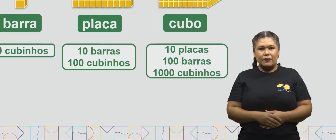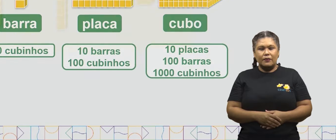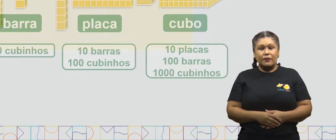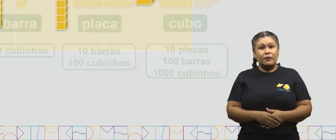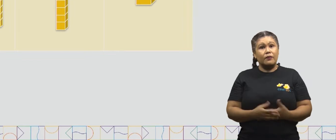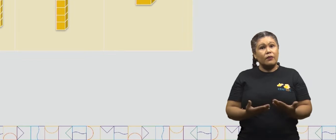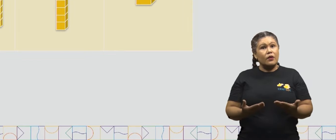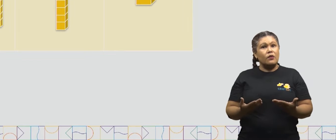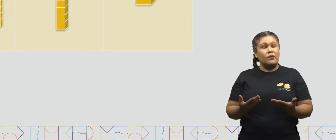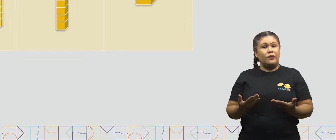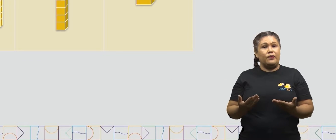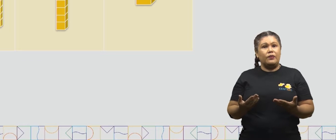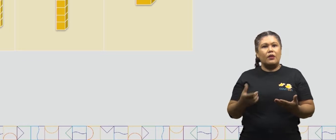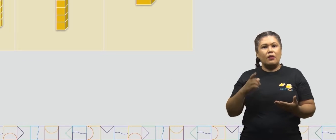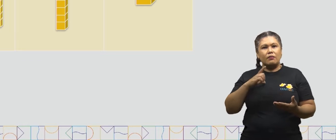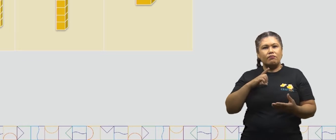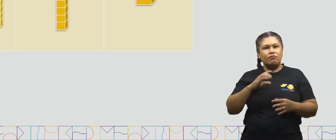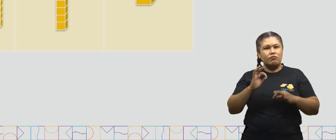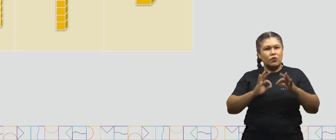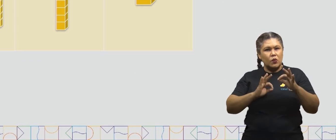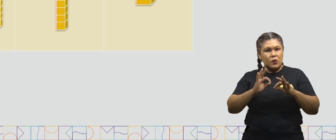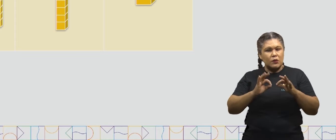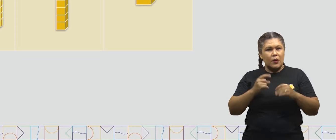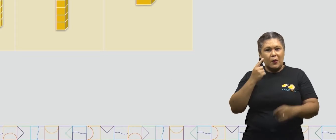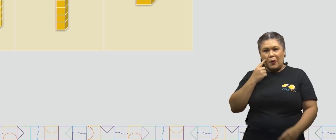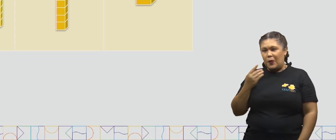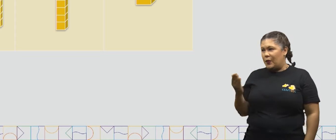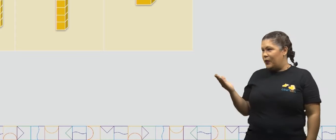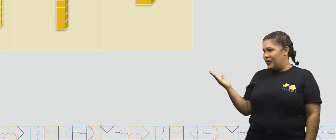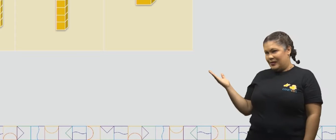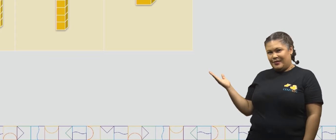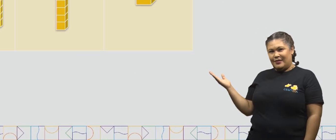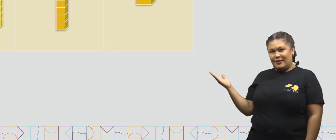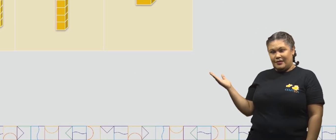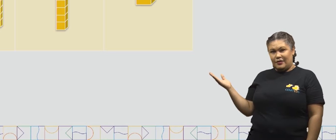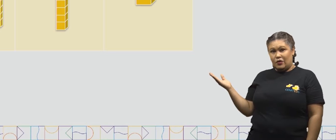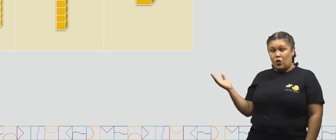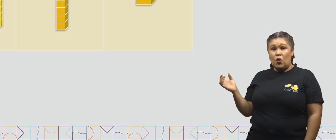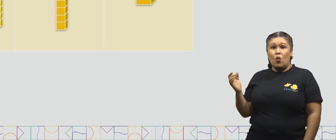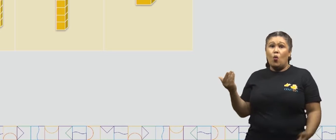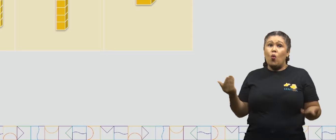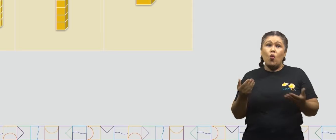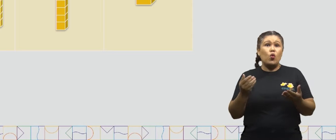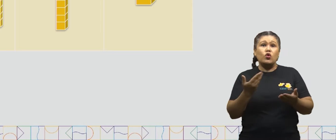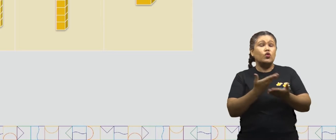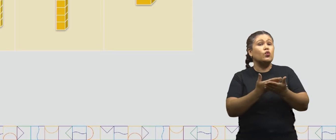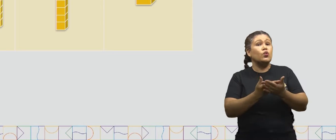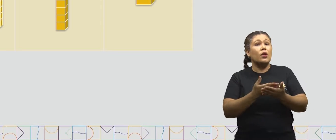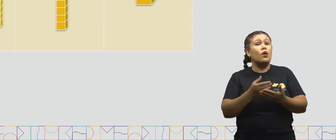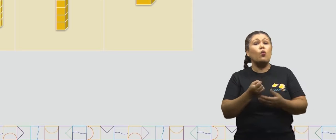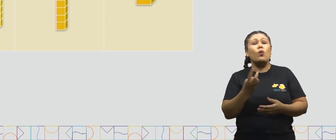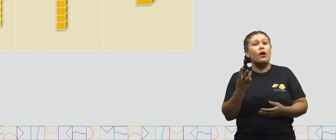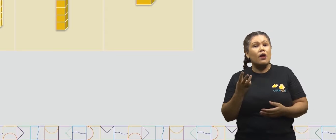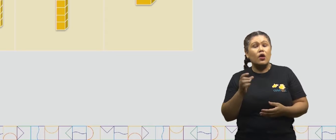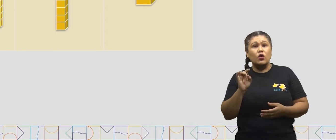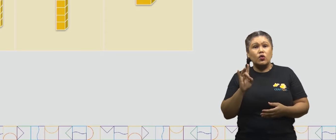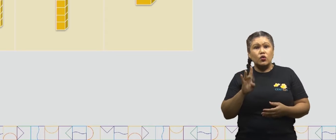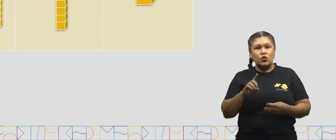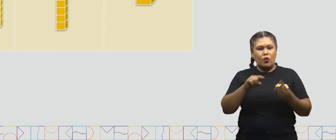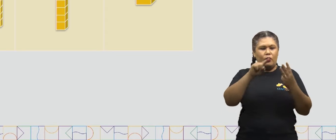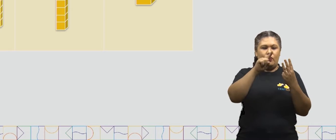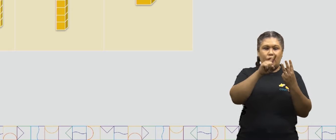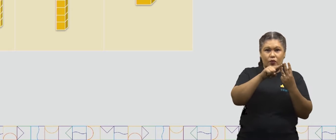cubinhos. Mas, nessa aula, vamos estudar apenas os números com 3